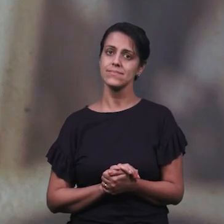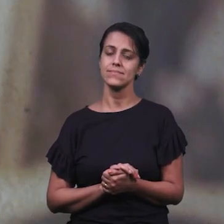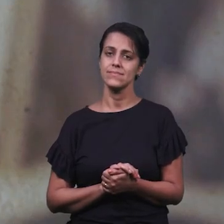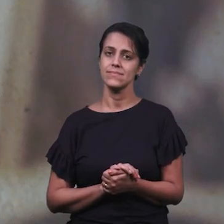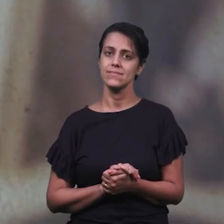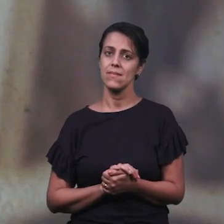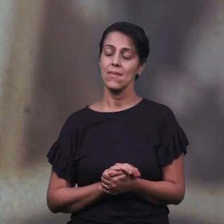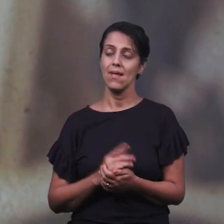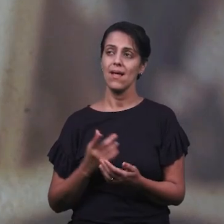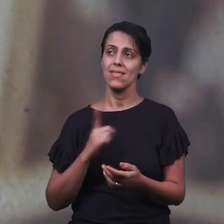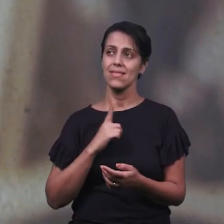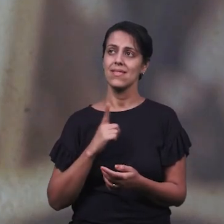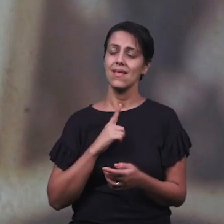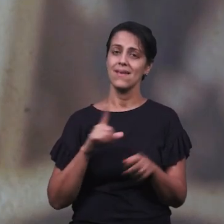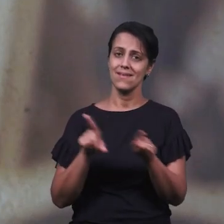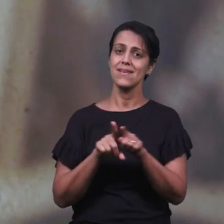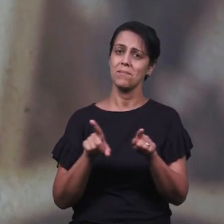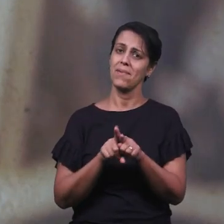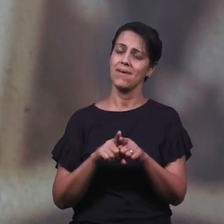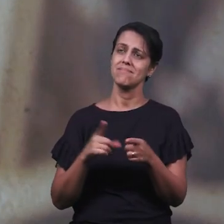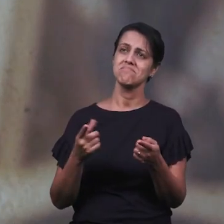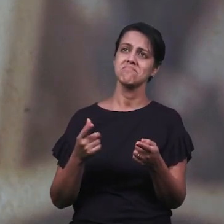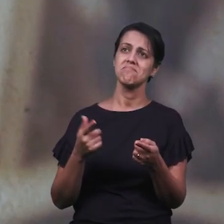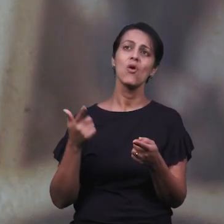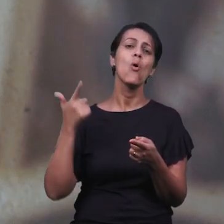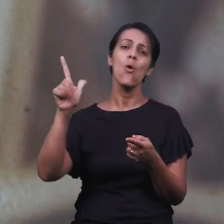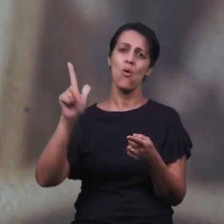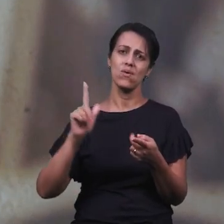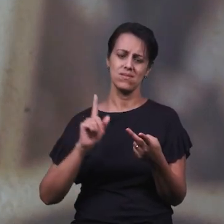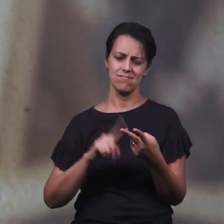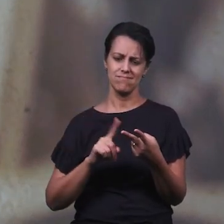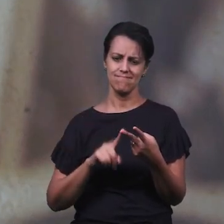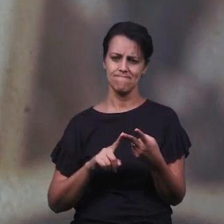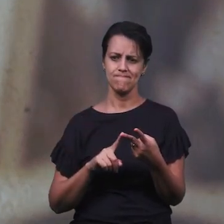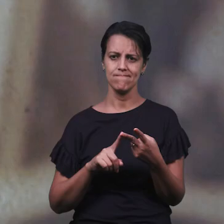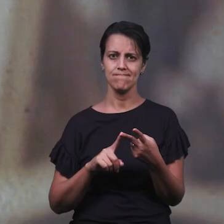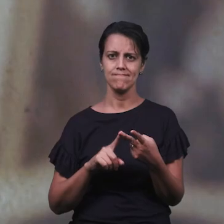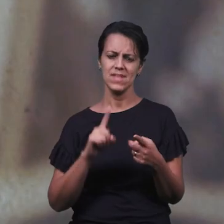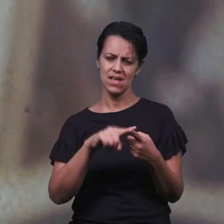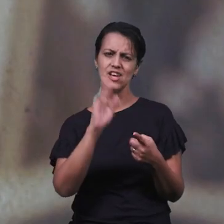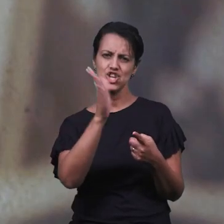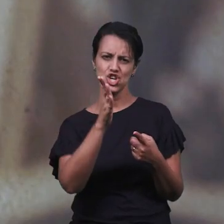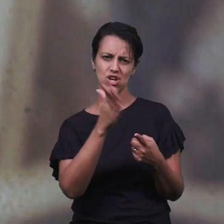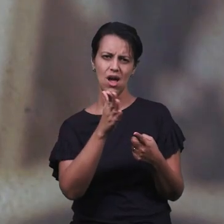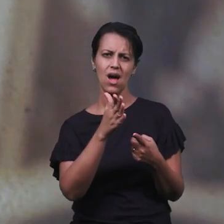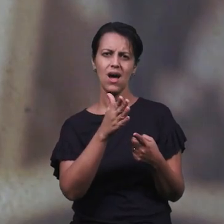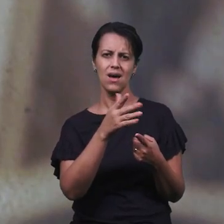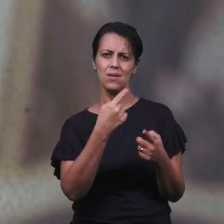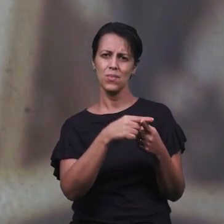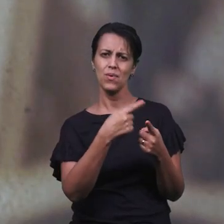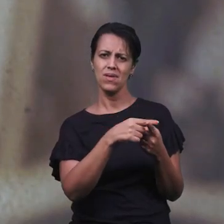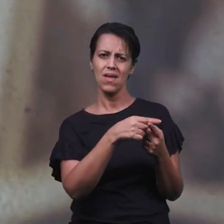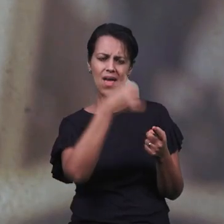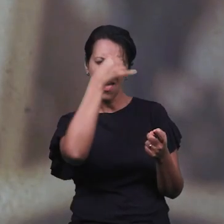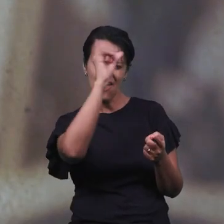como vantagem. Você tem essa questão, né, que o doutor Rodrigo já colocou aqui, você